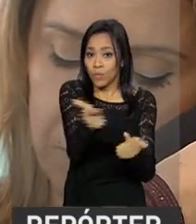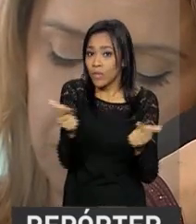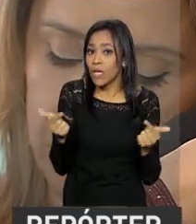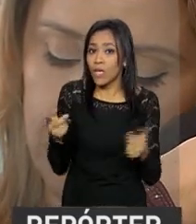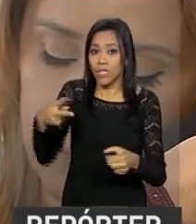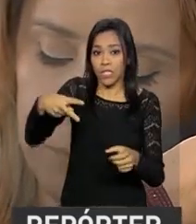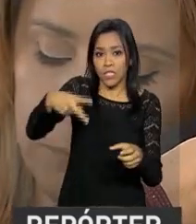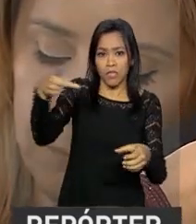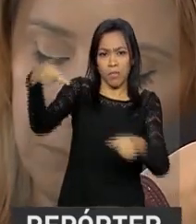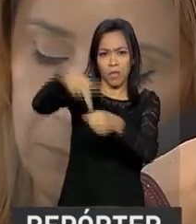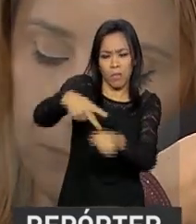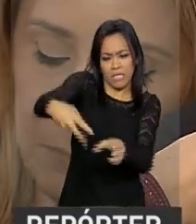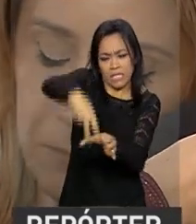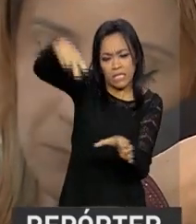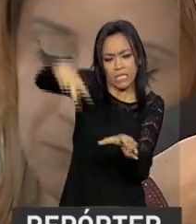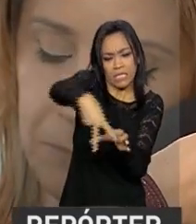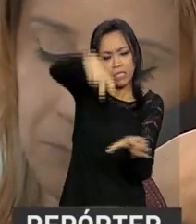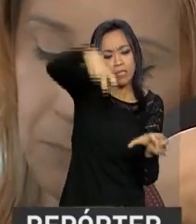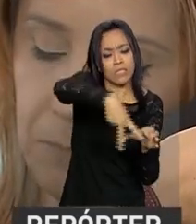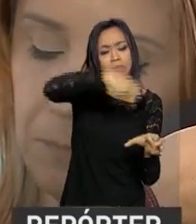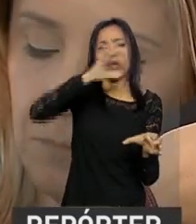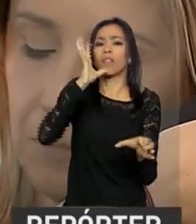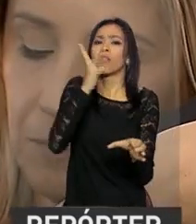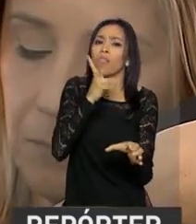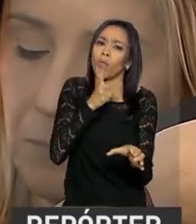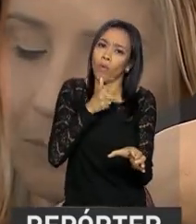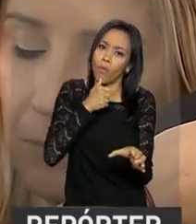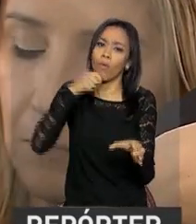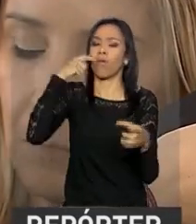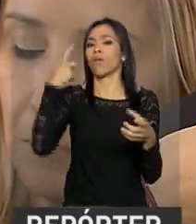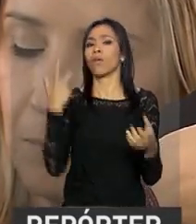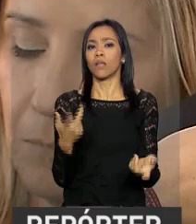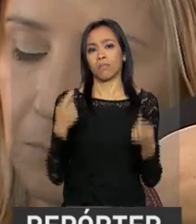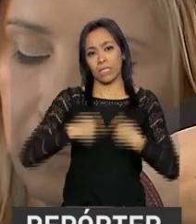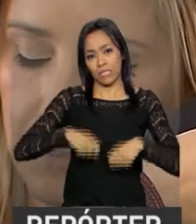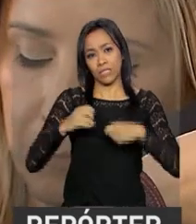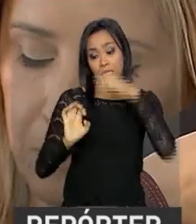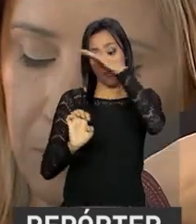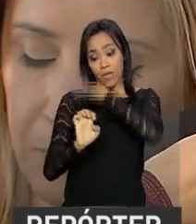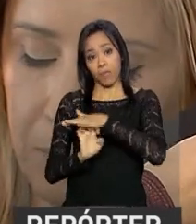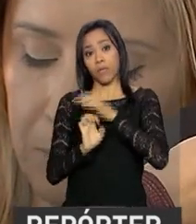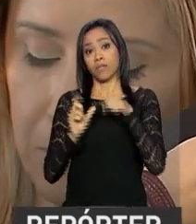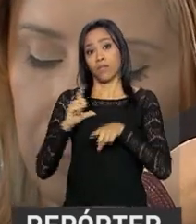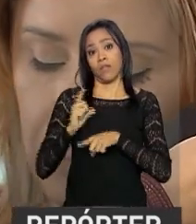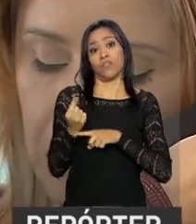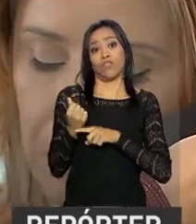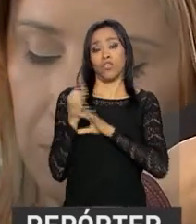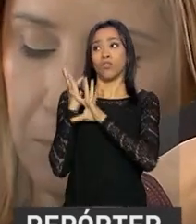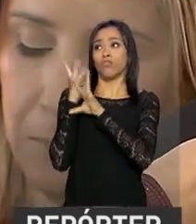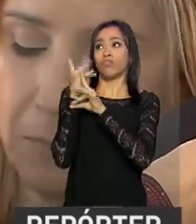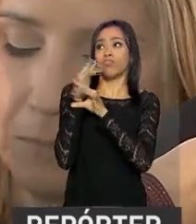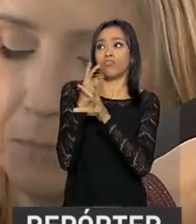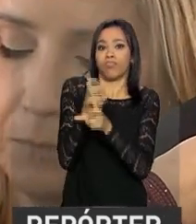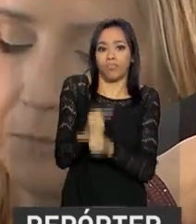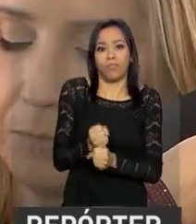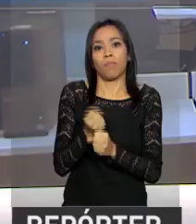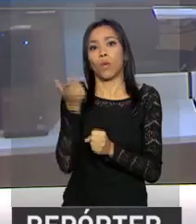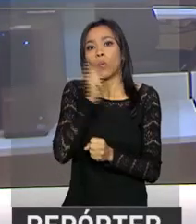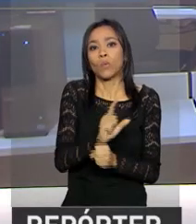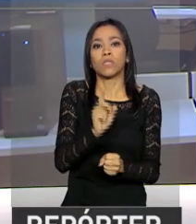exploração desses campos leve um tempo muito mais longo. Precisaria da Petrobras ter recursos ao longo do tempo para fazer essa